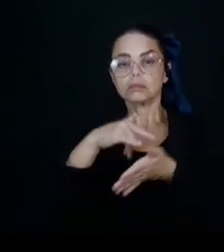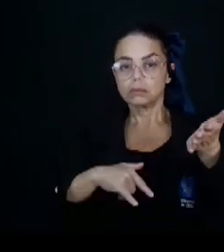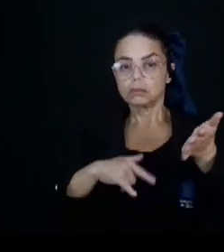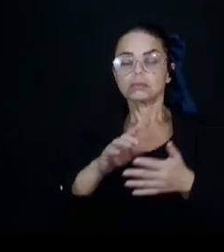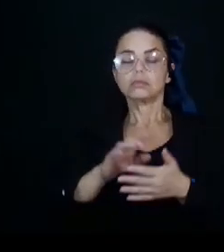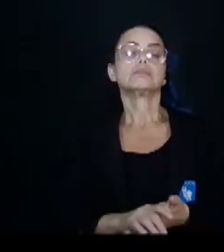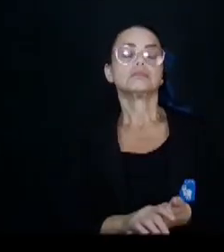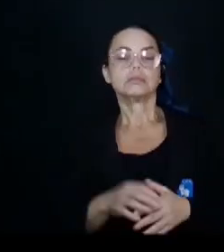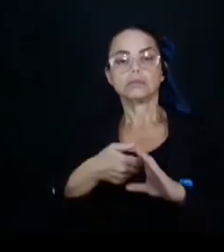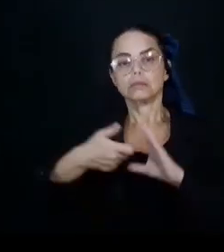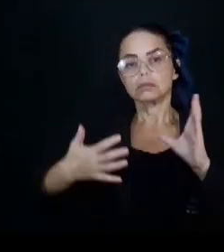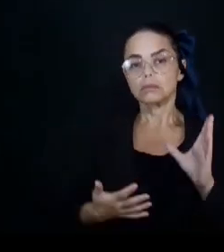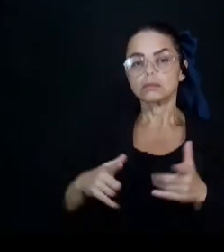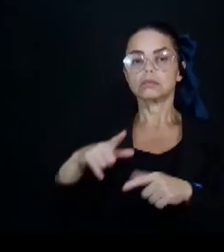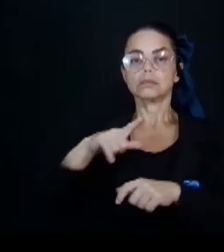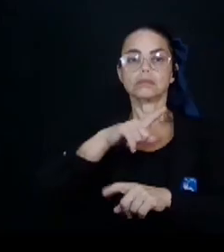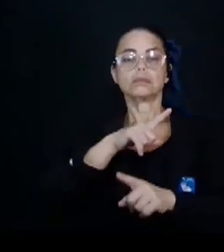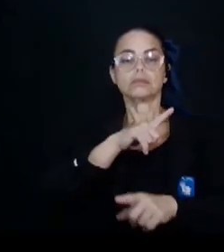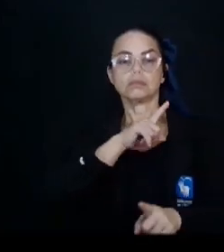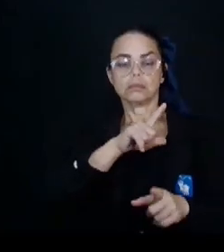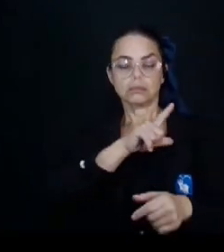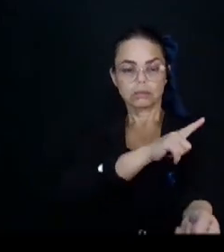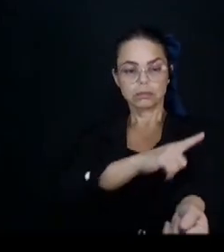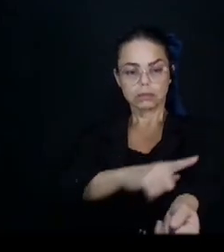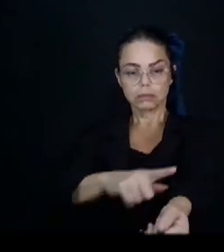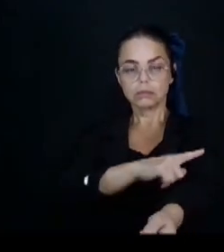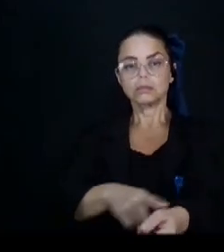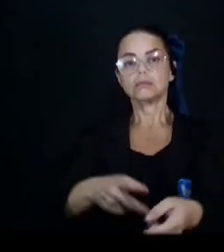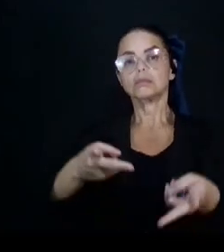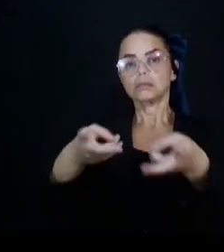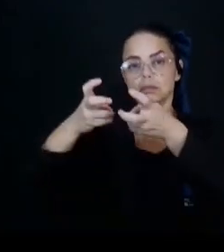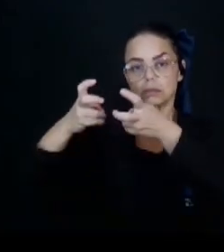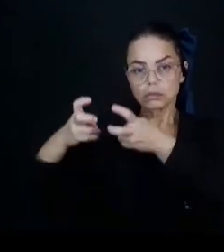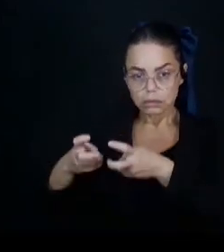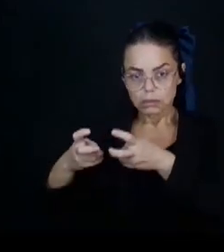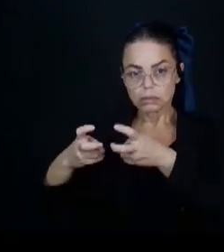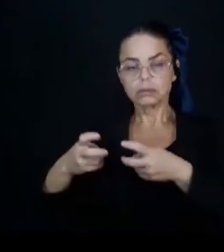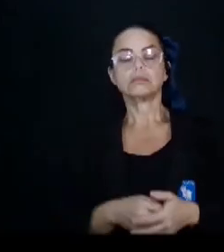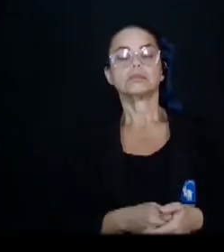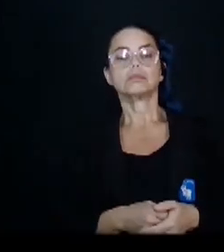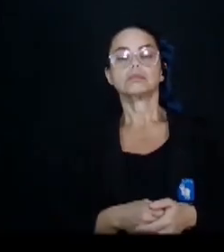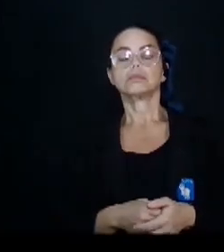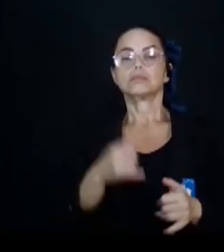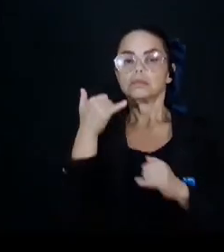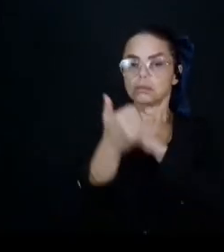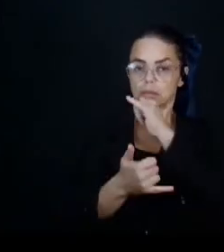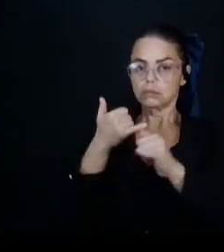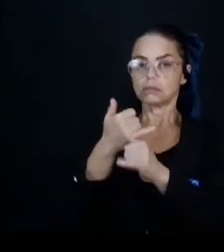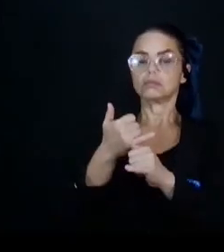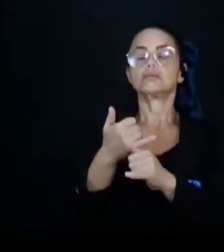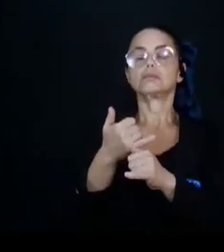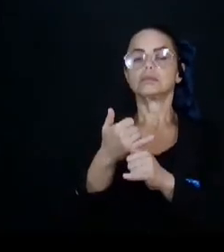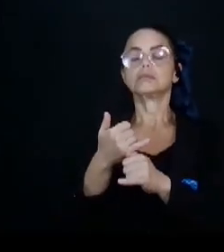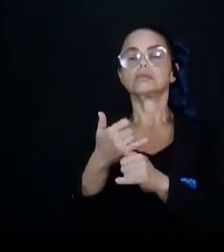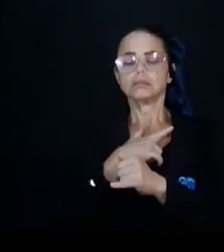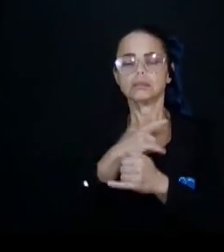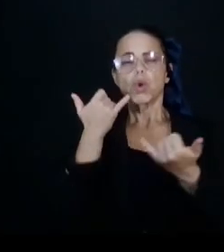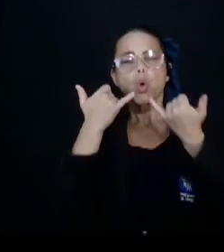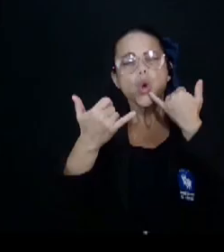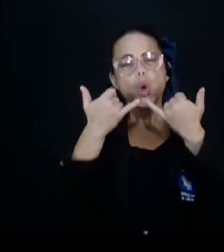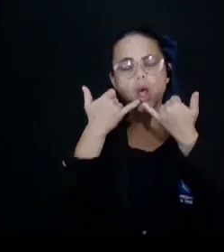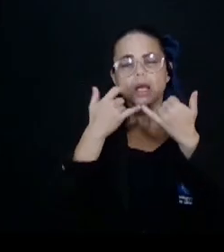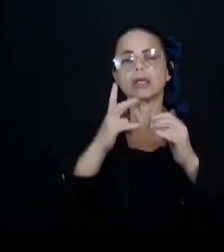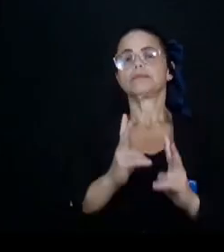leucemia. E a gente percebe muito, né? A internet, ela está aí cheia de informações, nem sempre com